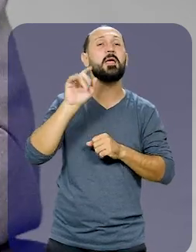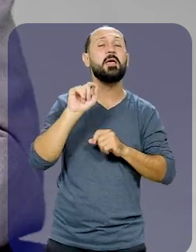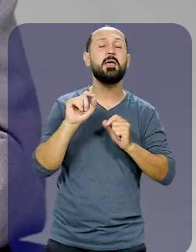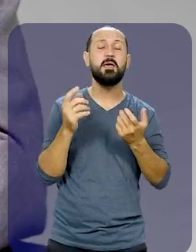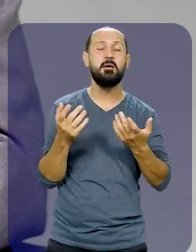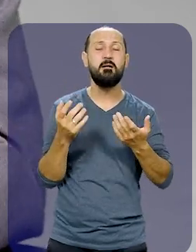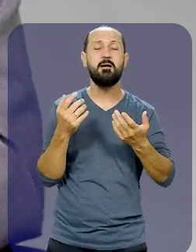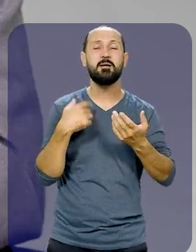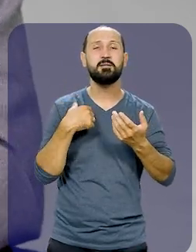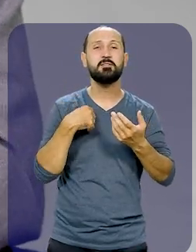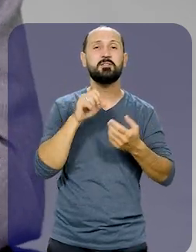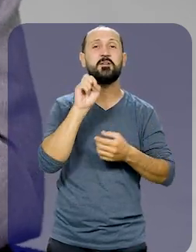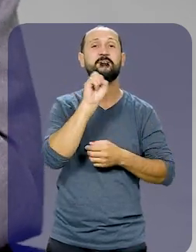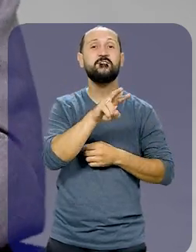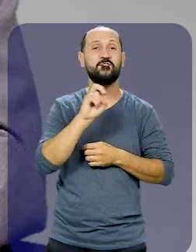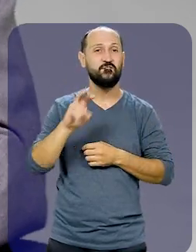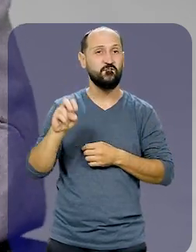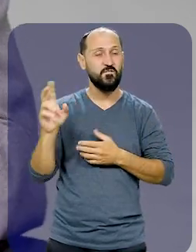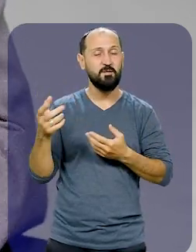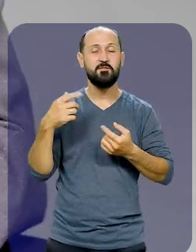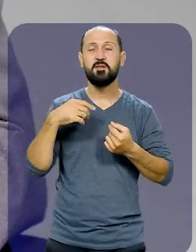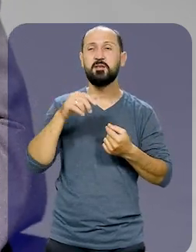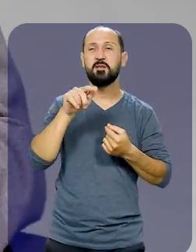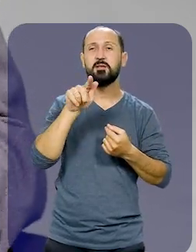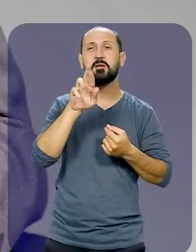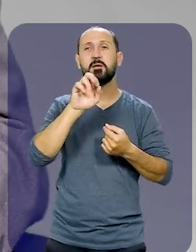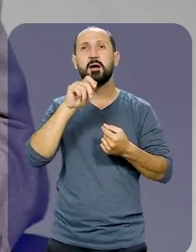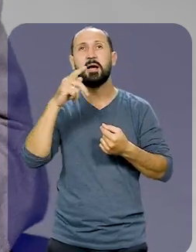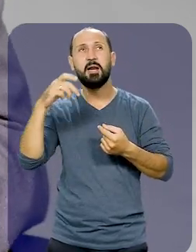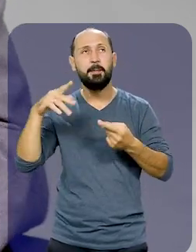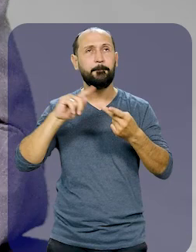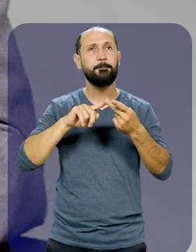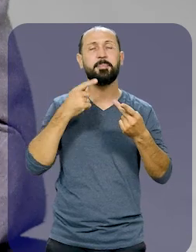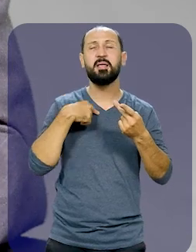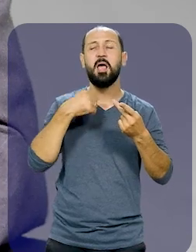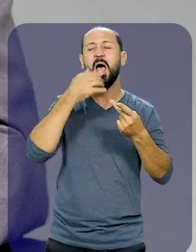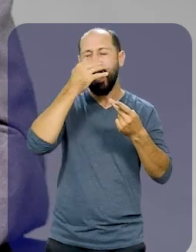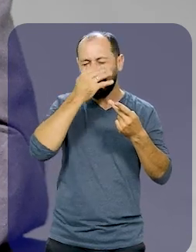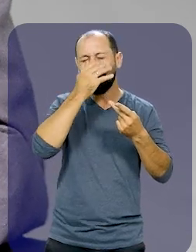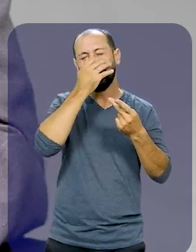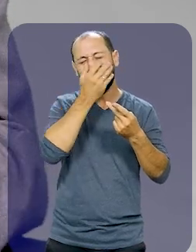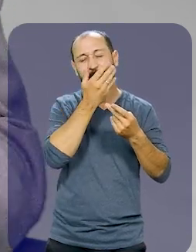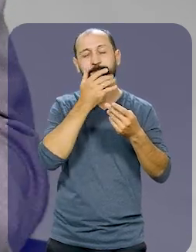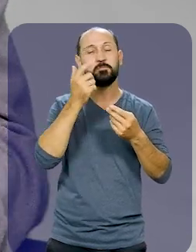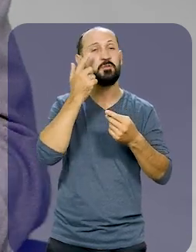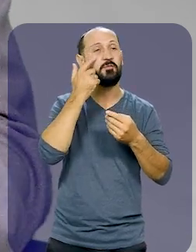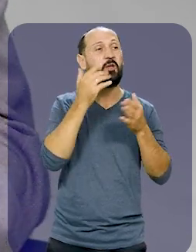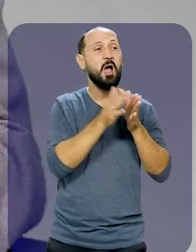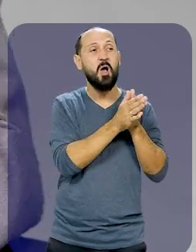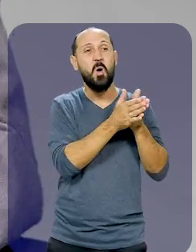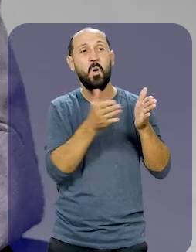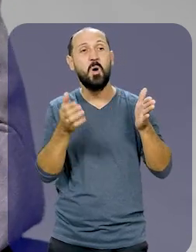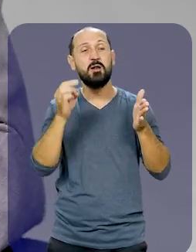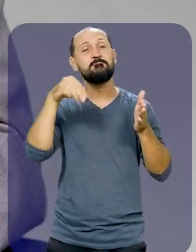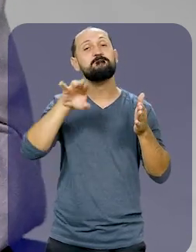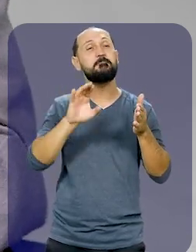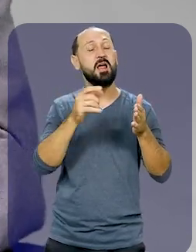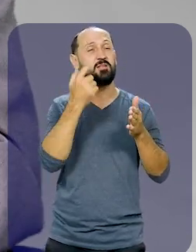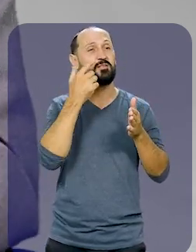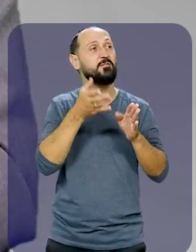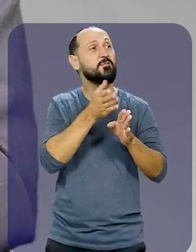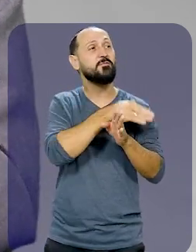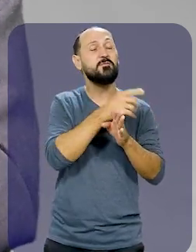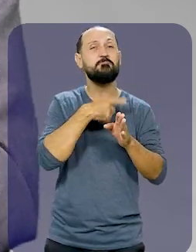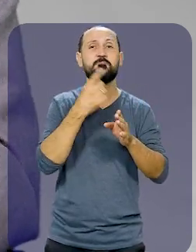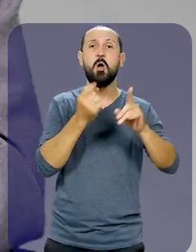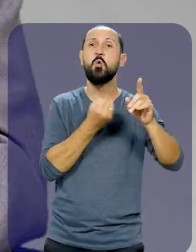as infecções virais, gripes, resfriados, e isso nós vimos agora em março, por exemplo,